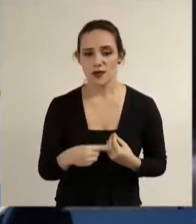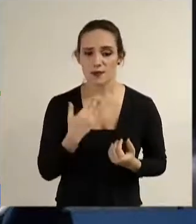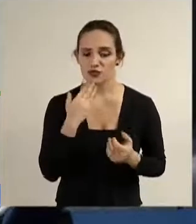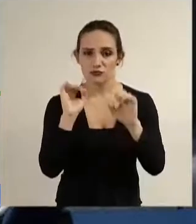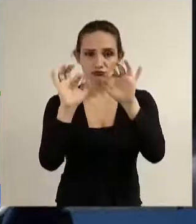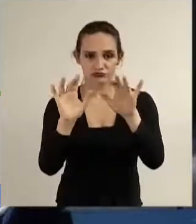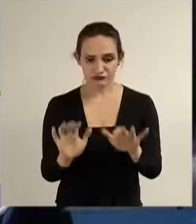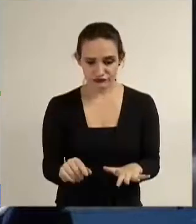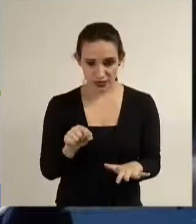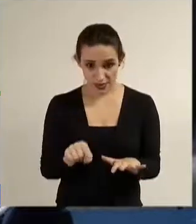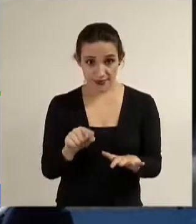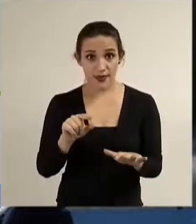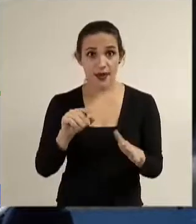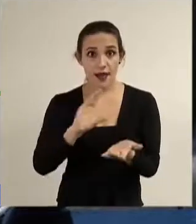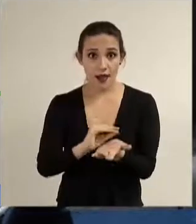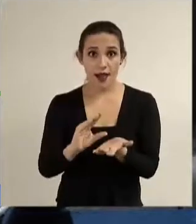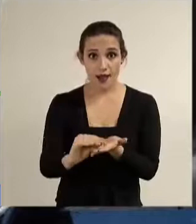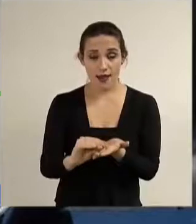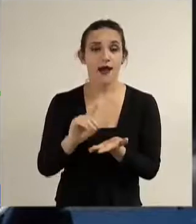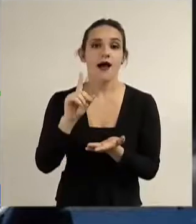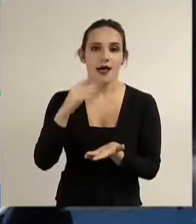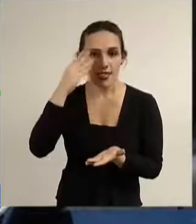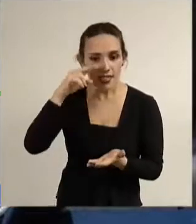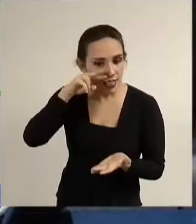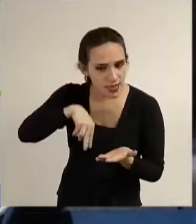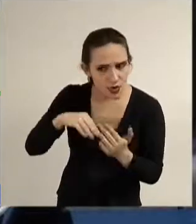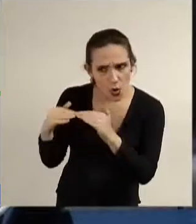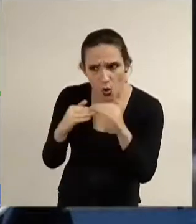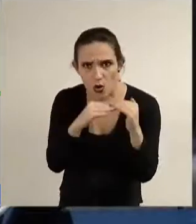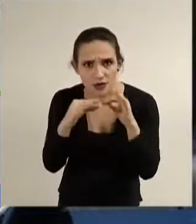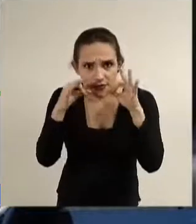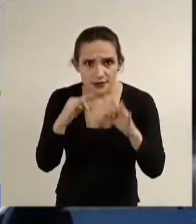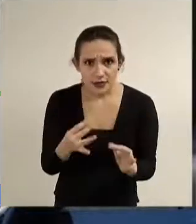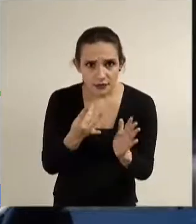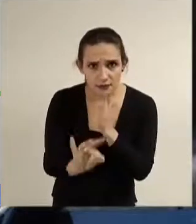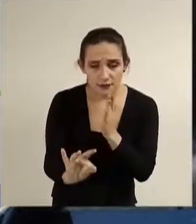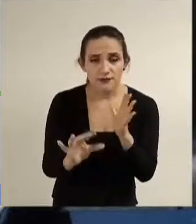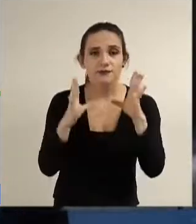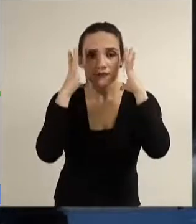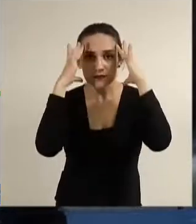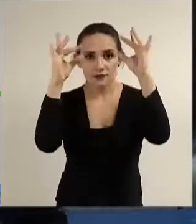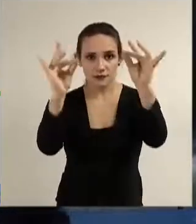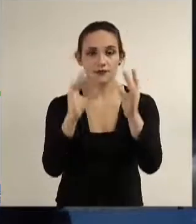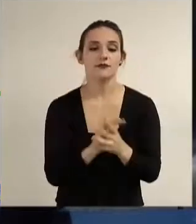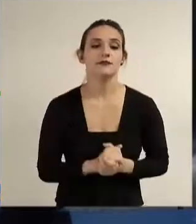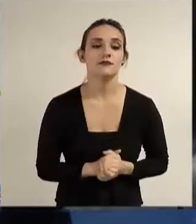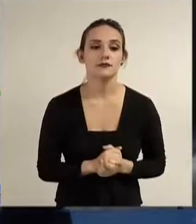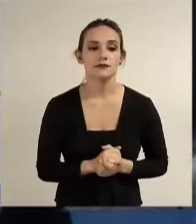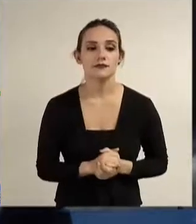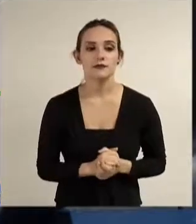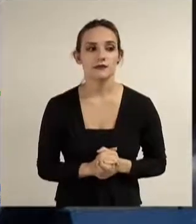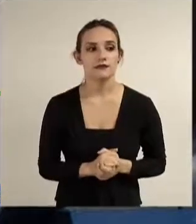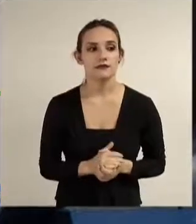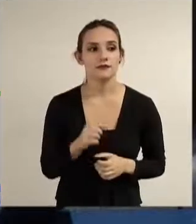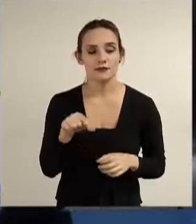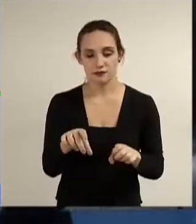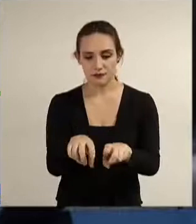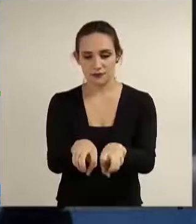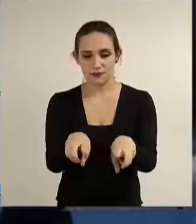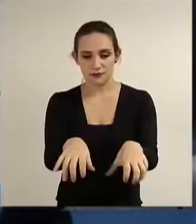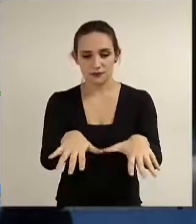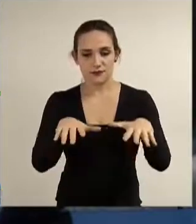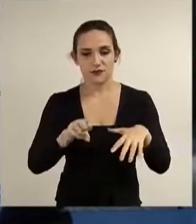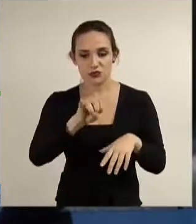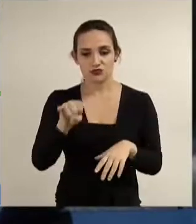mandou lavrar a presente ata, que depois de lida e aprovada, será devidamente assinada. Plenário, deputado Júlio